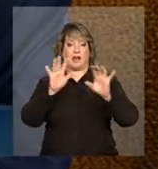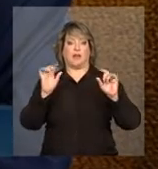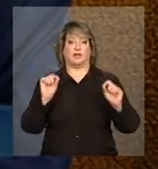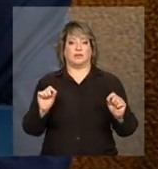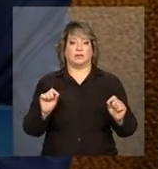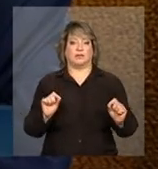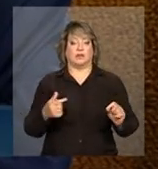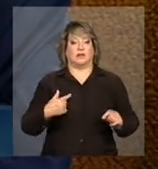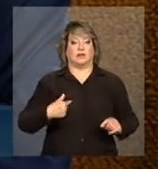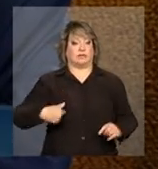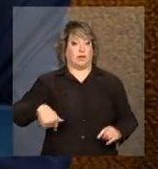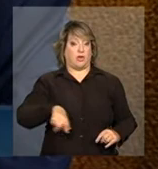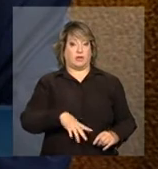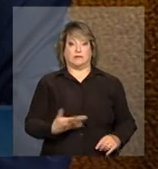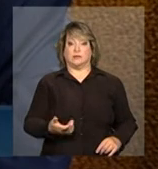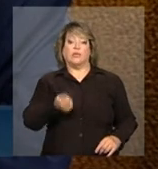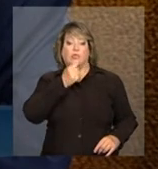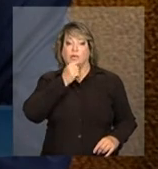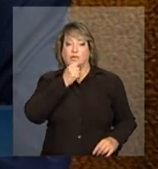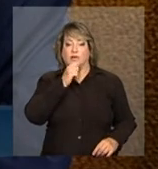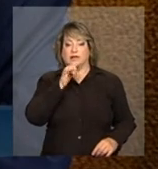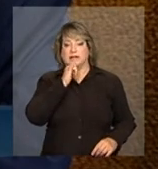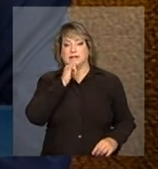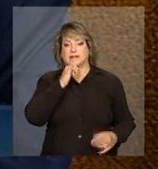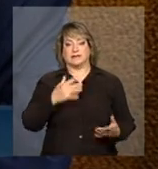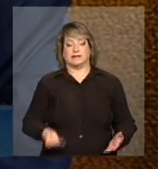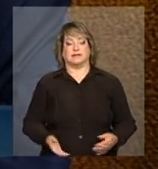que a gente não tenha